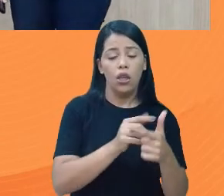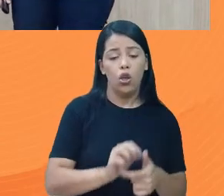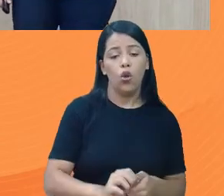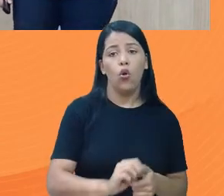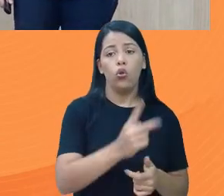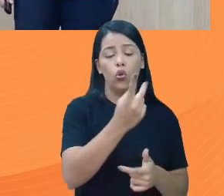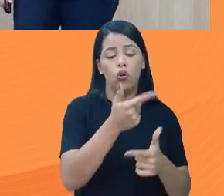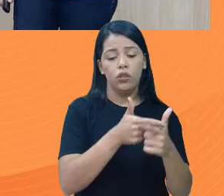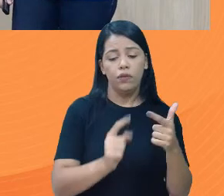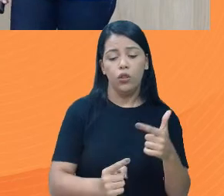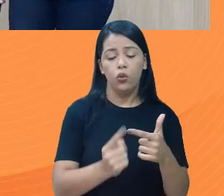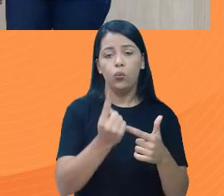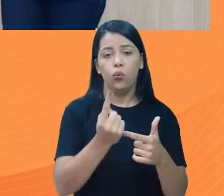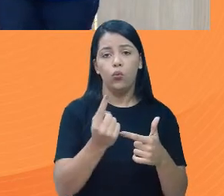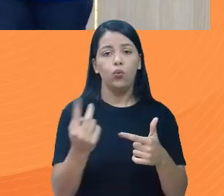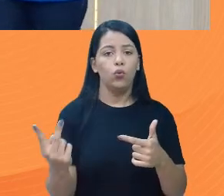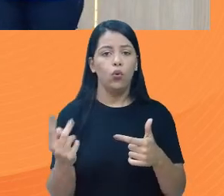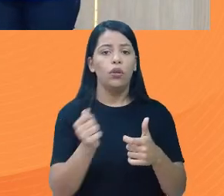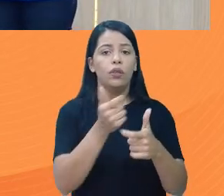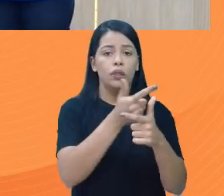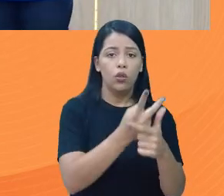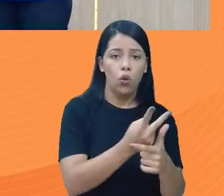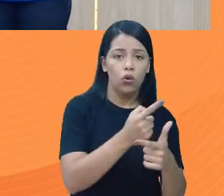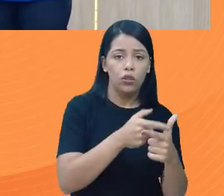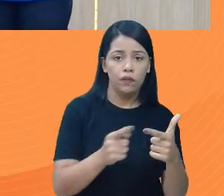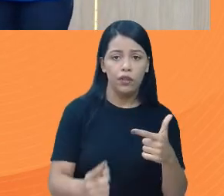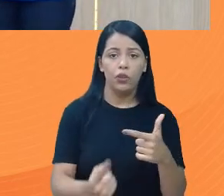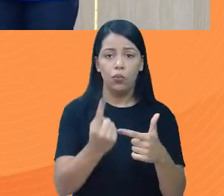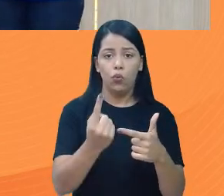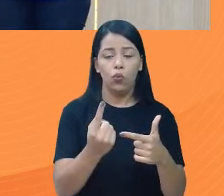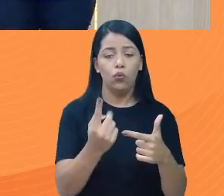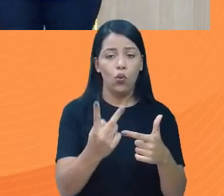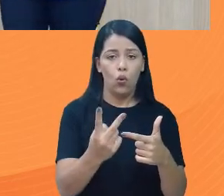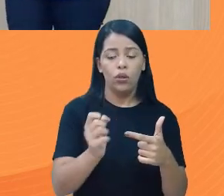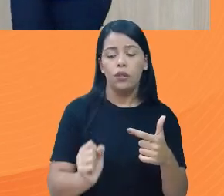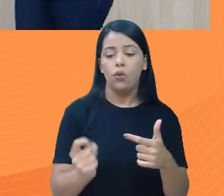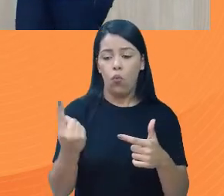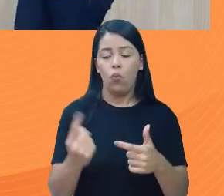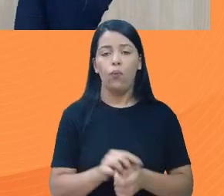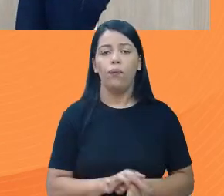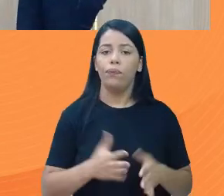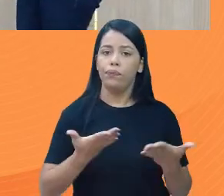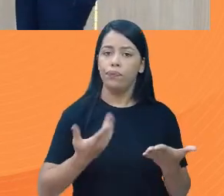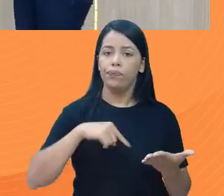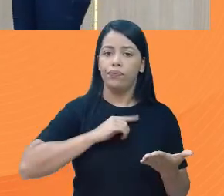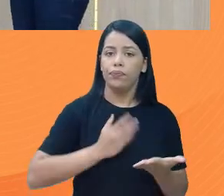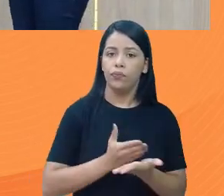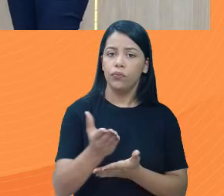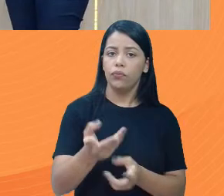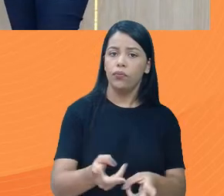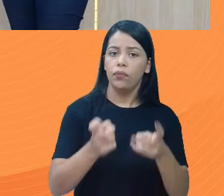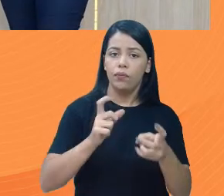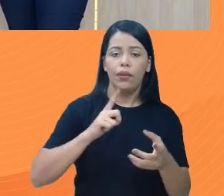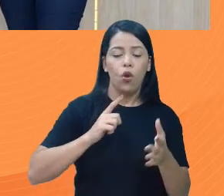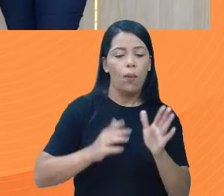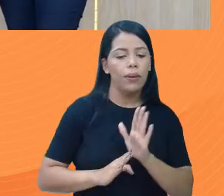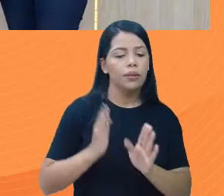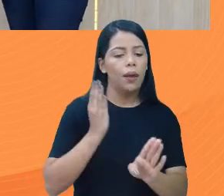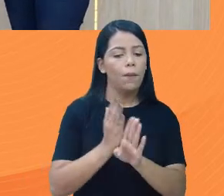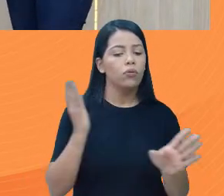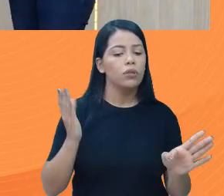vai dar 2. E se eu divido para 2, vai dar 1. Então, a gente já começa a perceber aí que está aparecendo mais de um